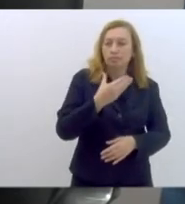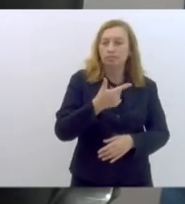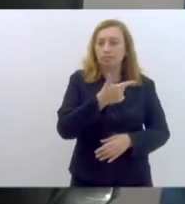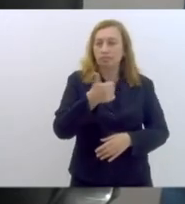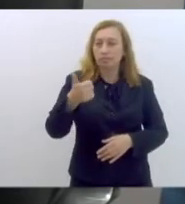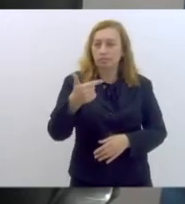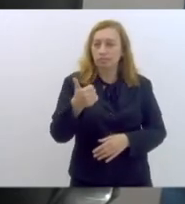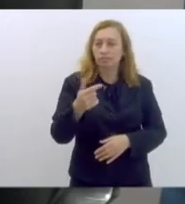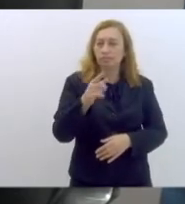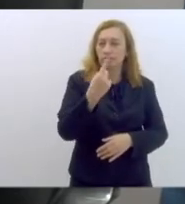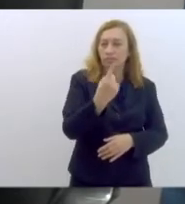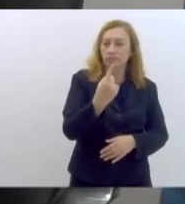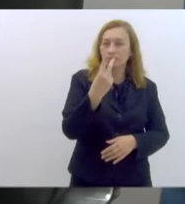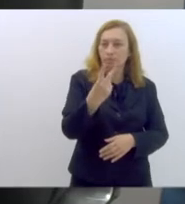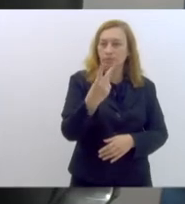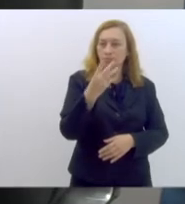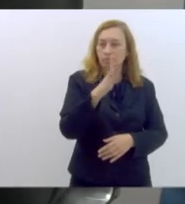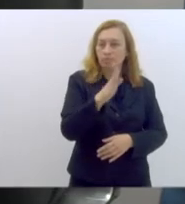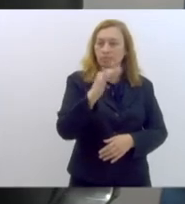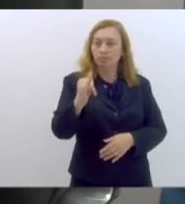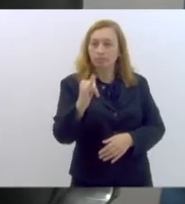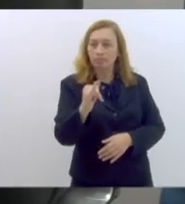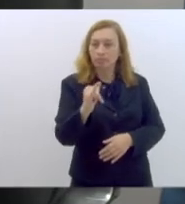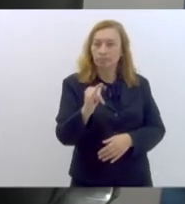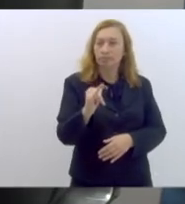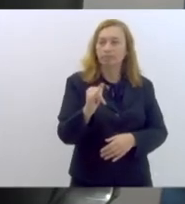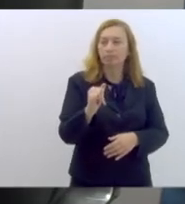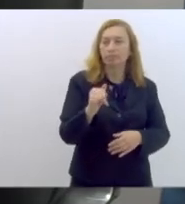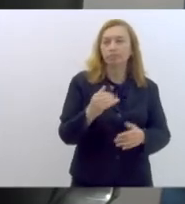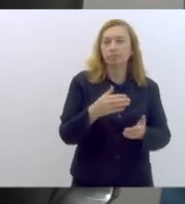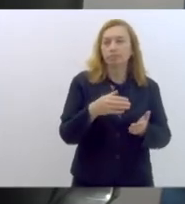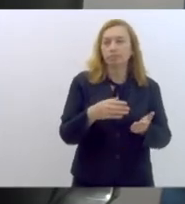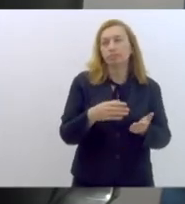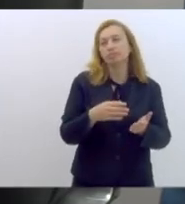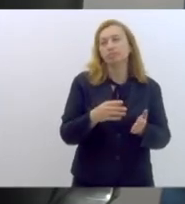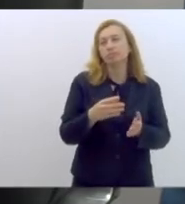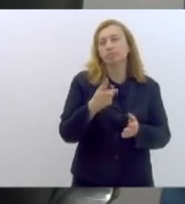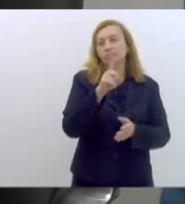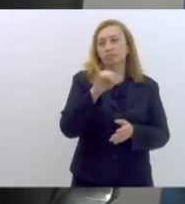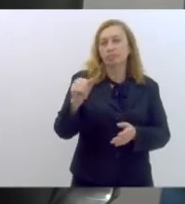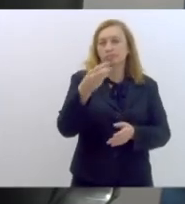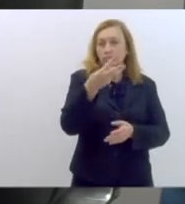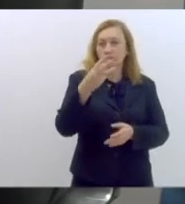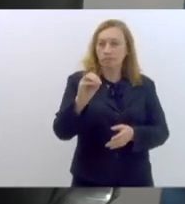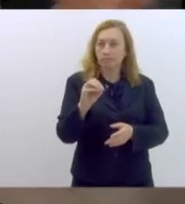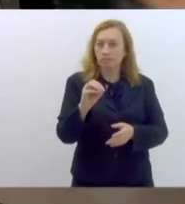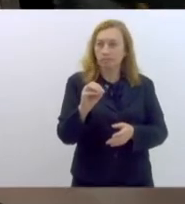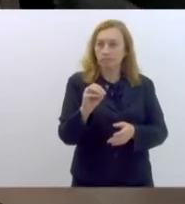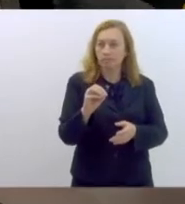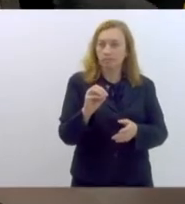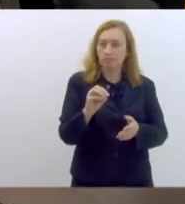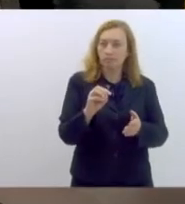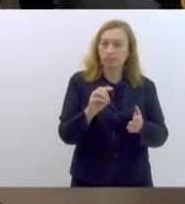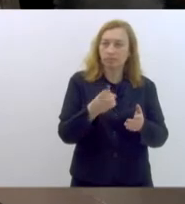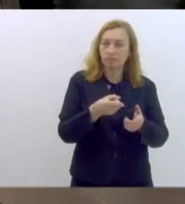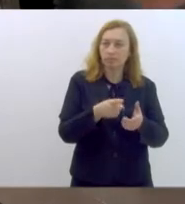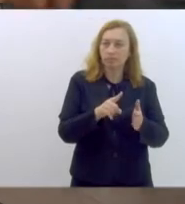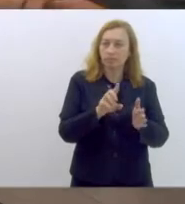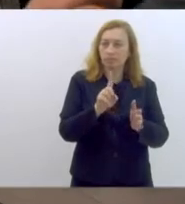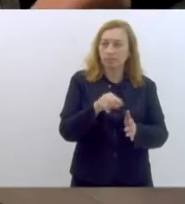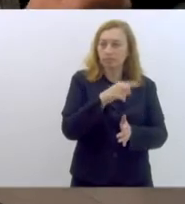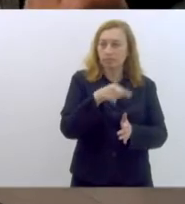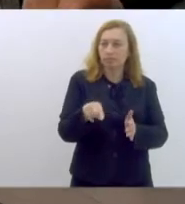bi, tende, a partir do dia 30, a cair. É, não, ele já não está mais na dívida desde janeiro de